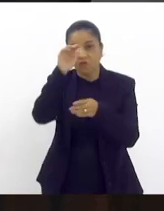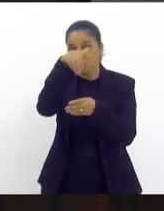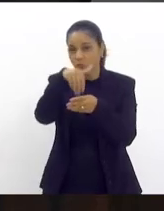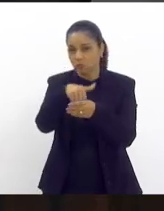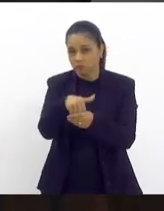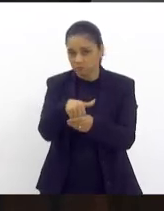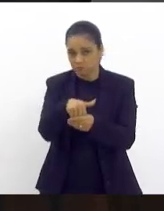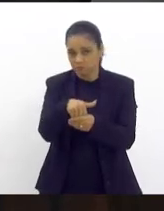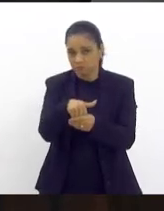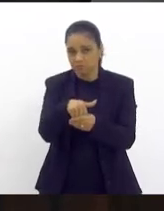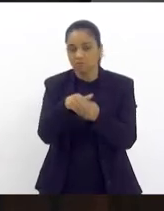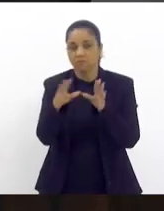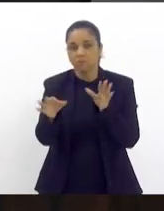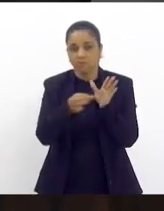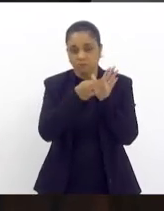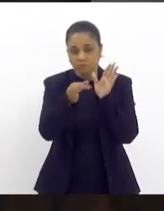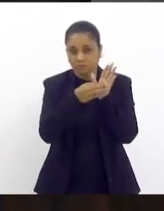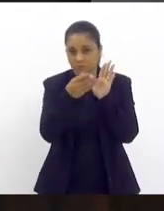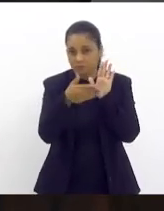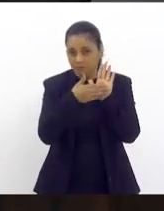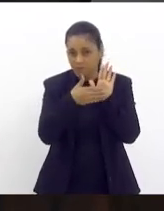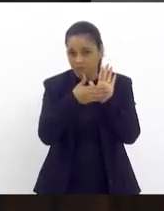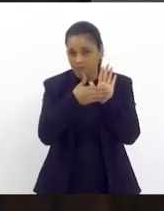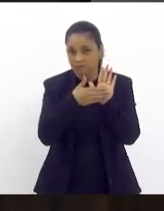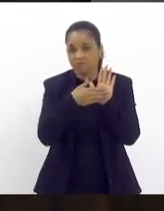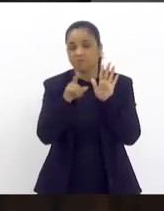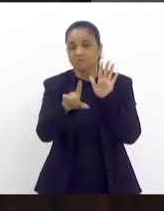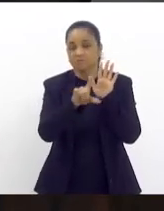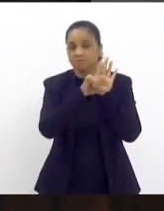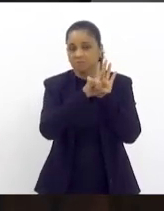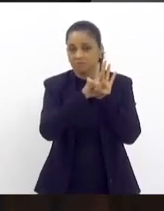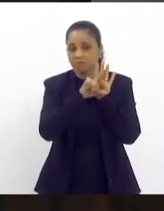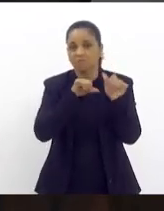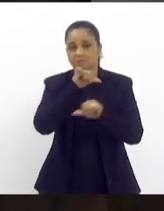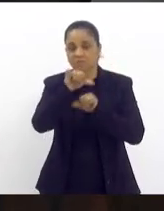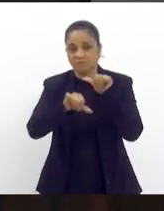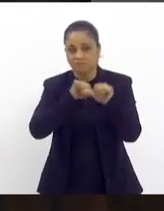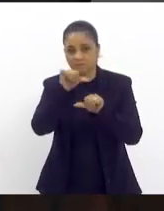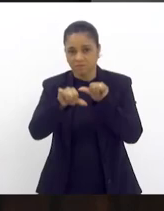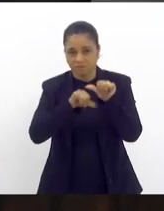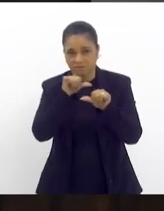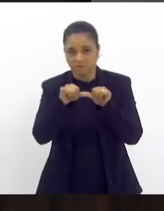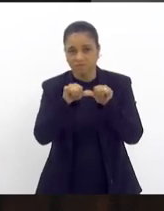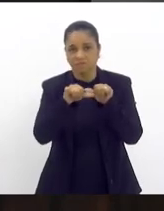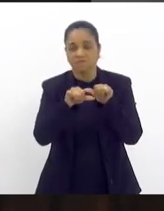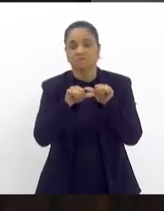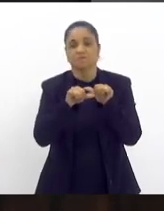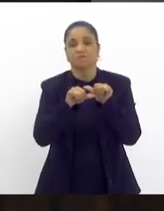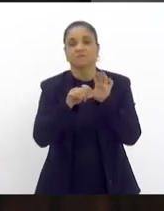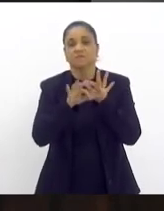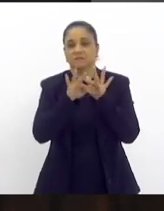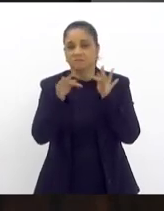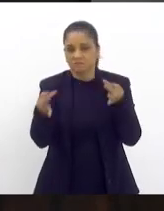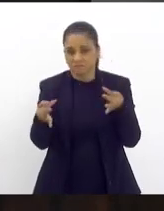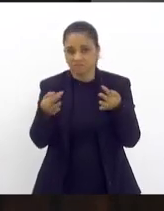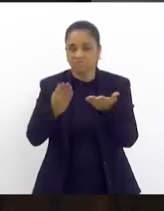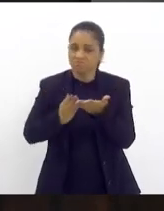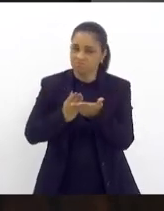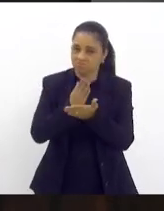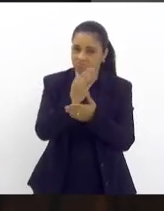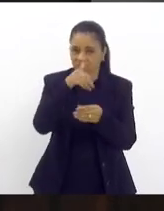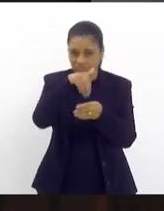votação, o parecer da Comissão de Indicação Legislativa para transformação em indicação simples. Senhores que aprovam, permaneçam como